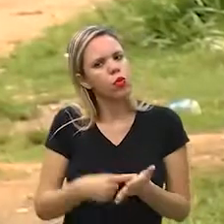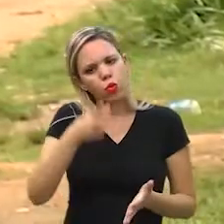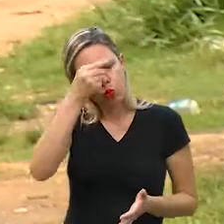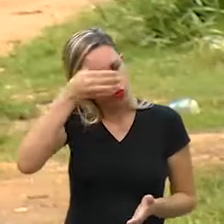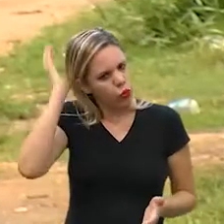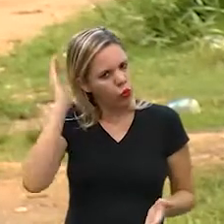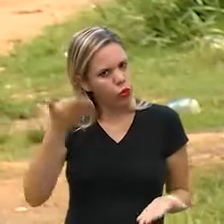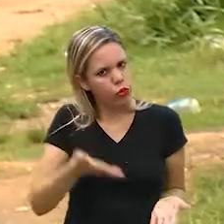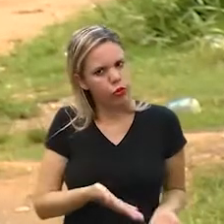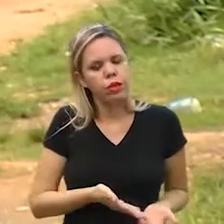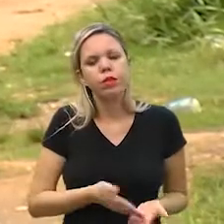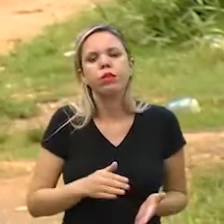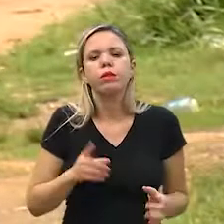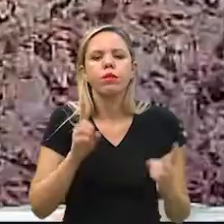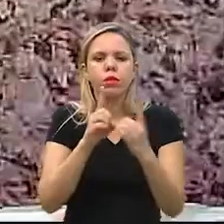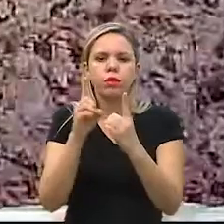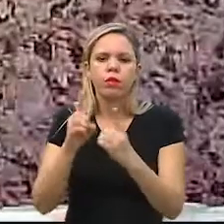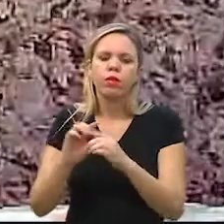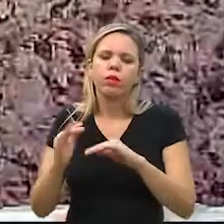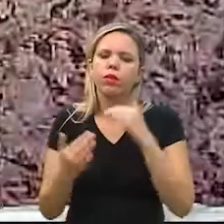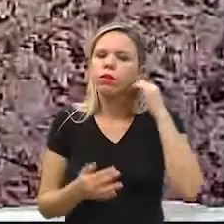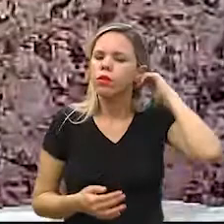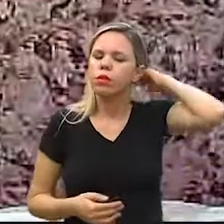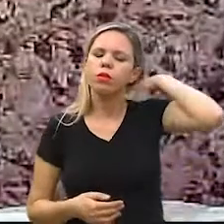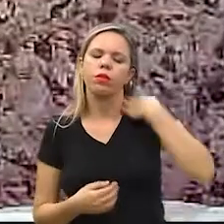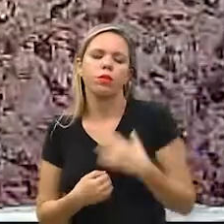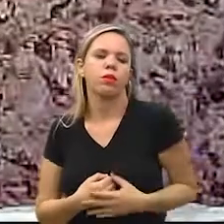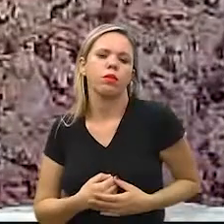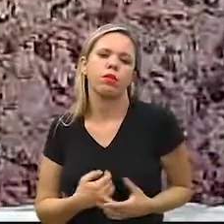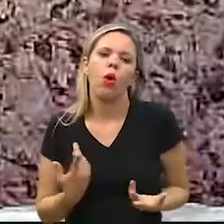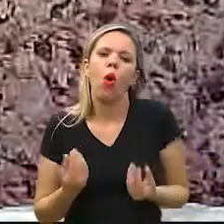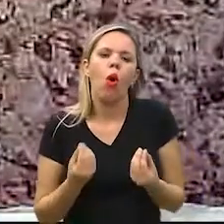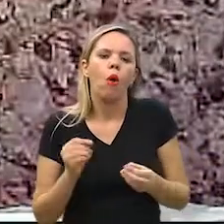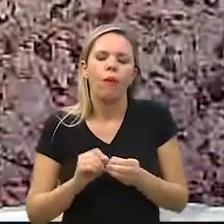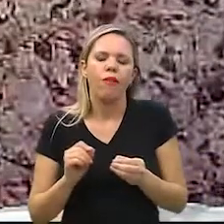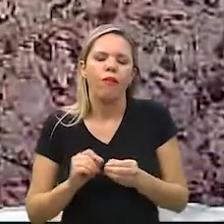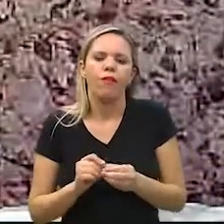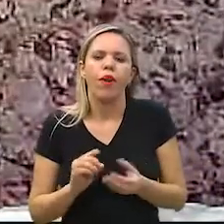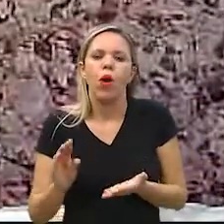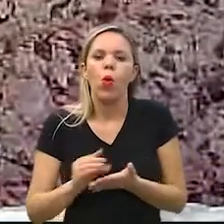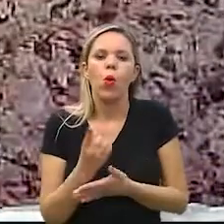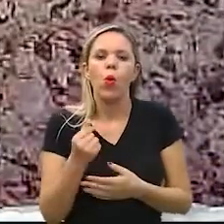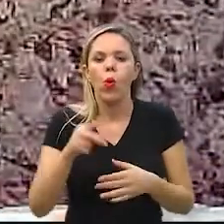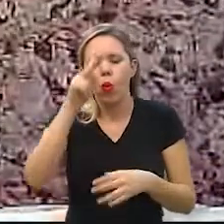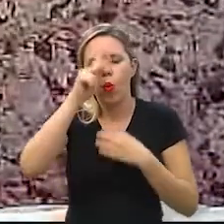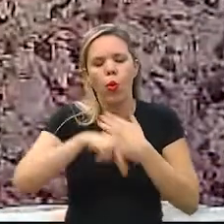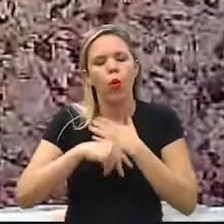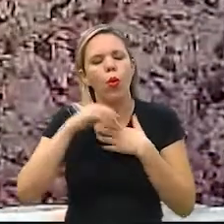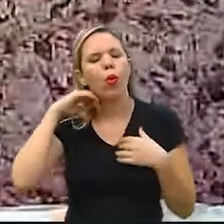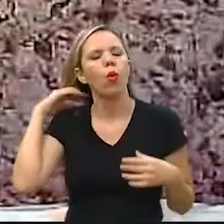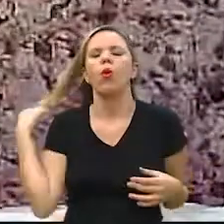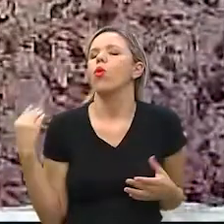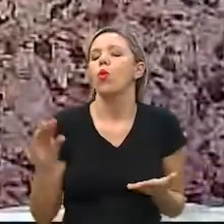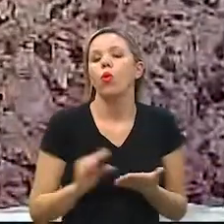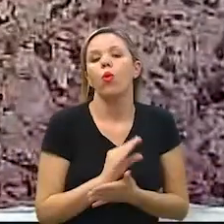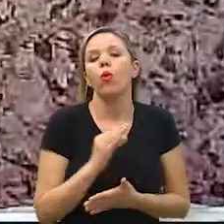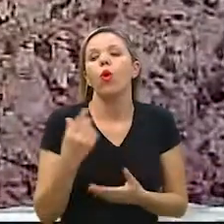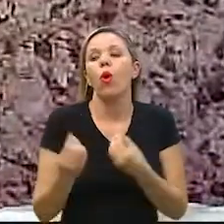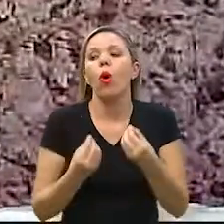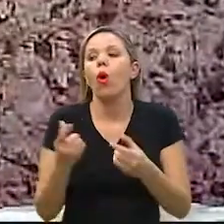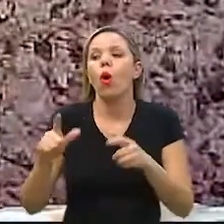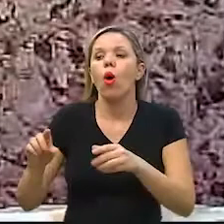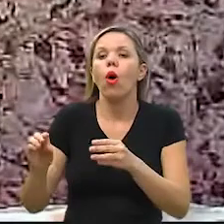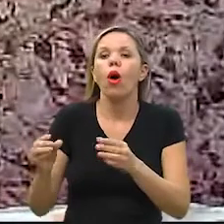prefeito Dário atender esses bairros. Como fazer isso? Com recurso próprio, com investimento,